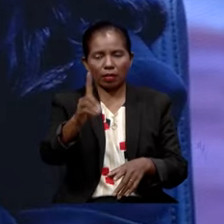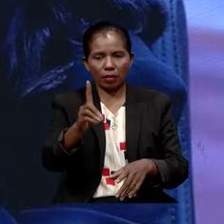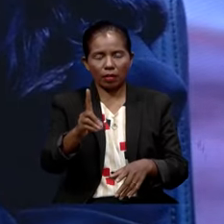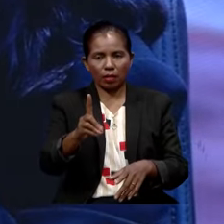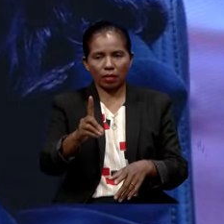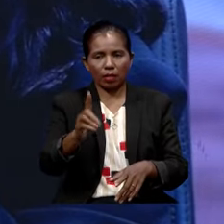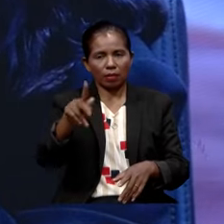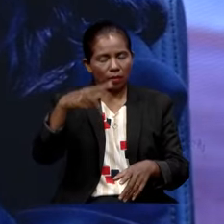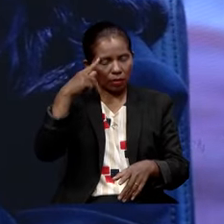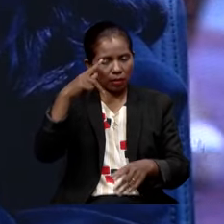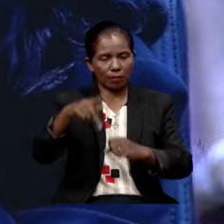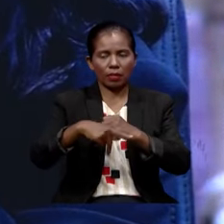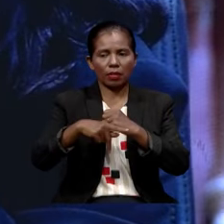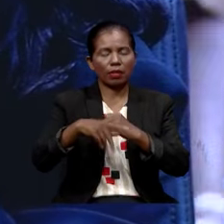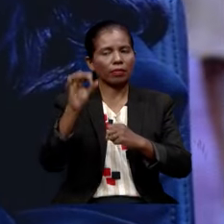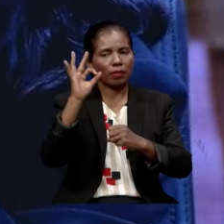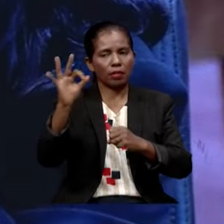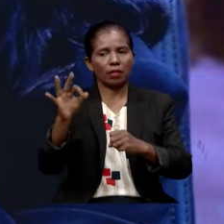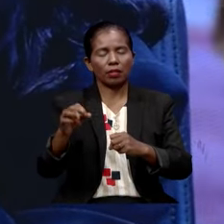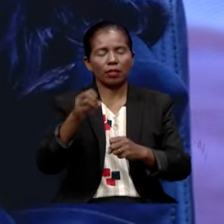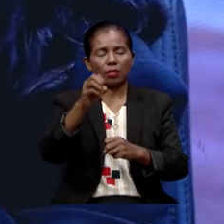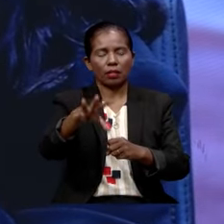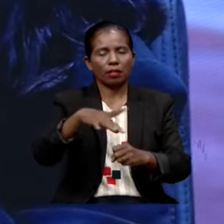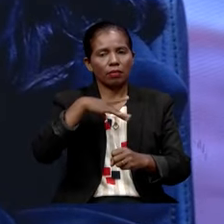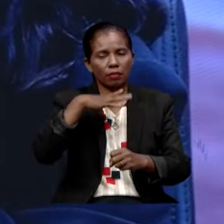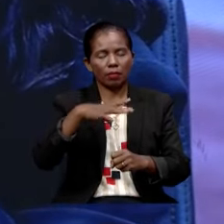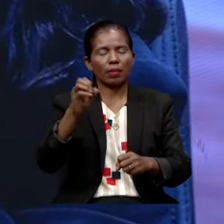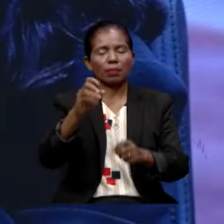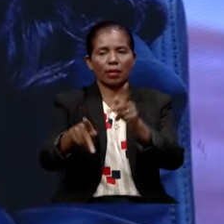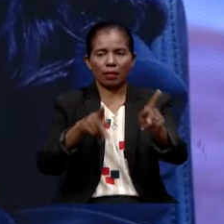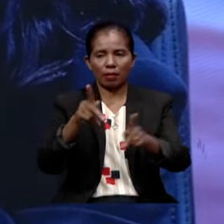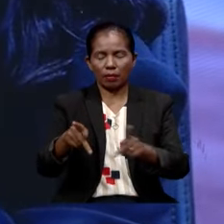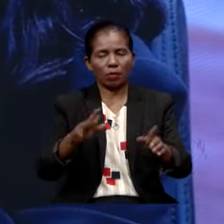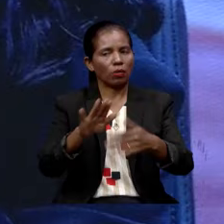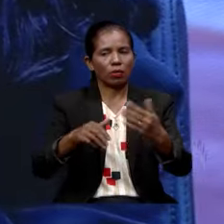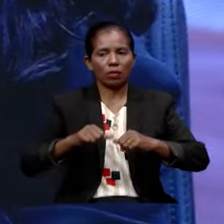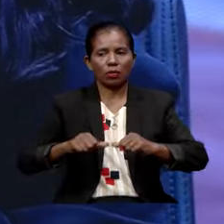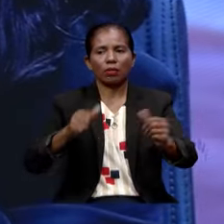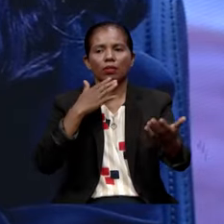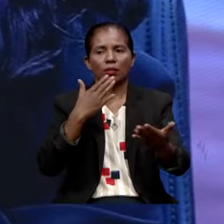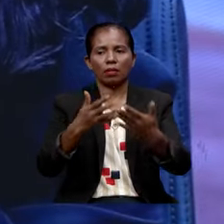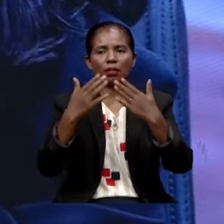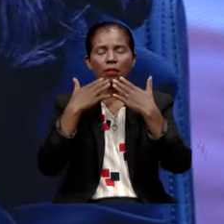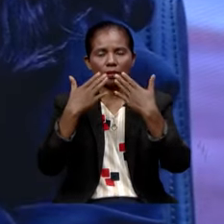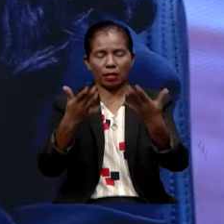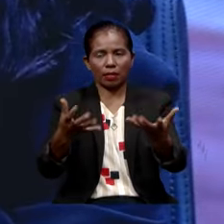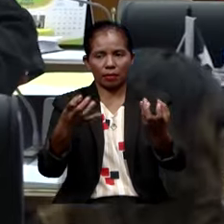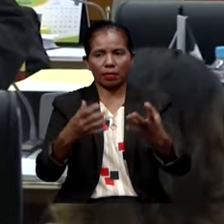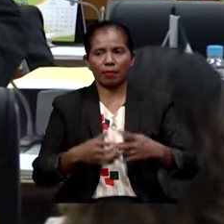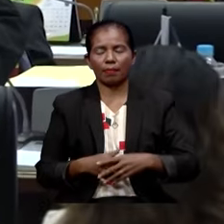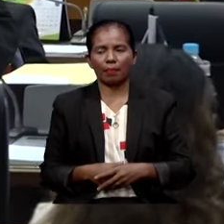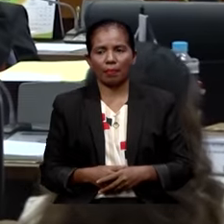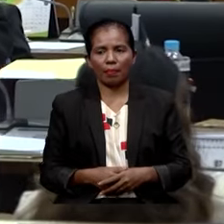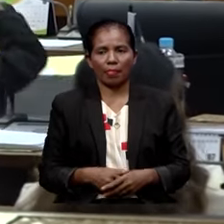banca, política bancada preta linha, né, carreira rarrundet para o povo, mas na realidade botou tudo lá o dia aquela. Obrigado, Barak. E a sessão